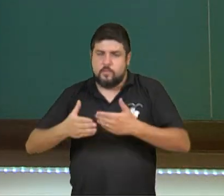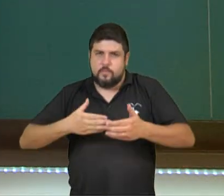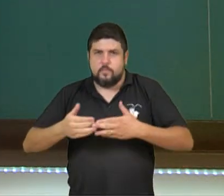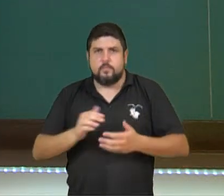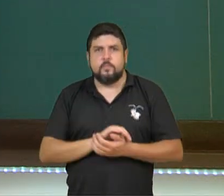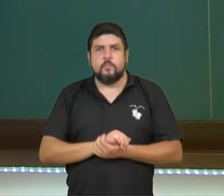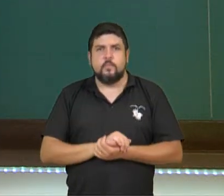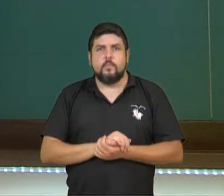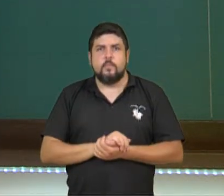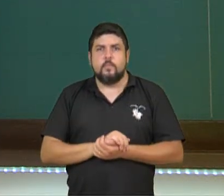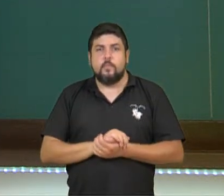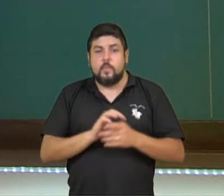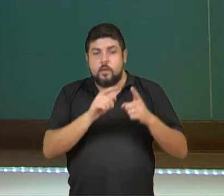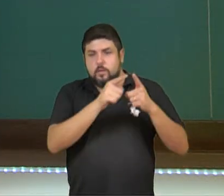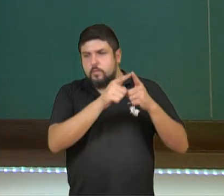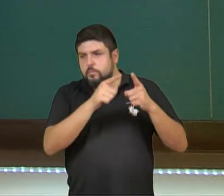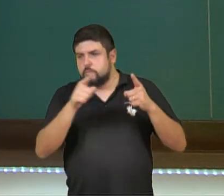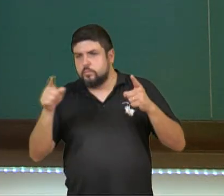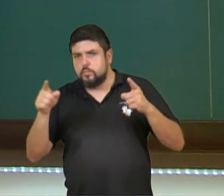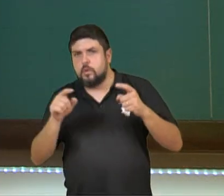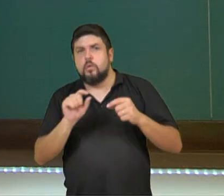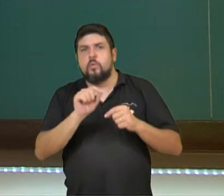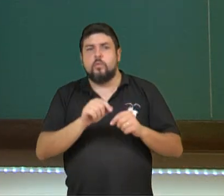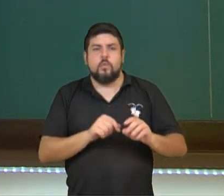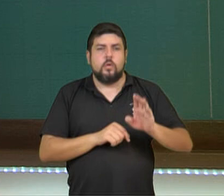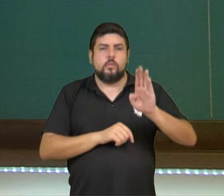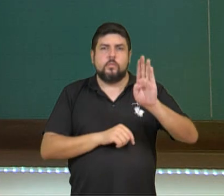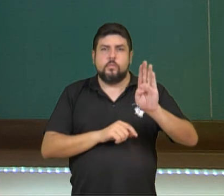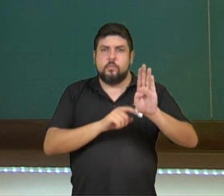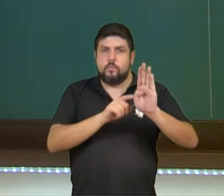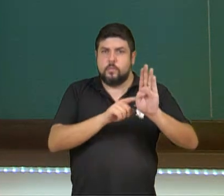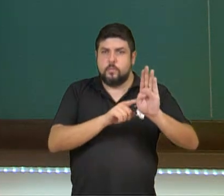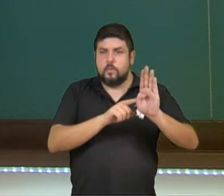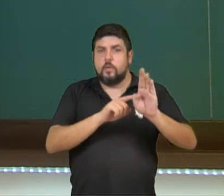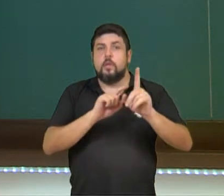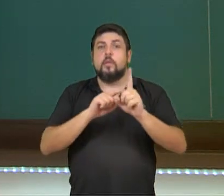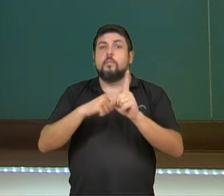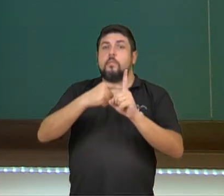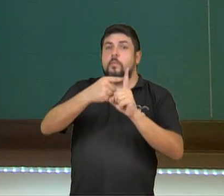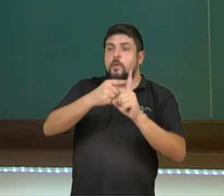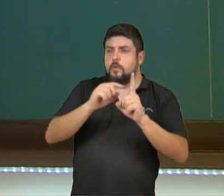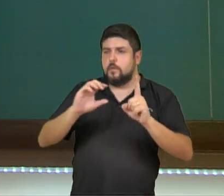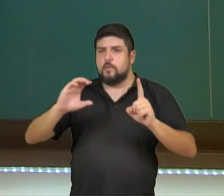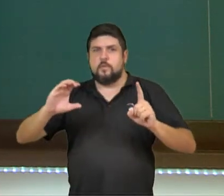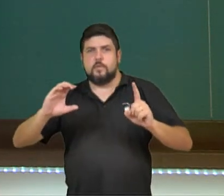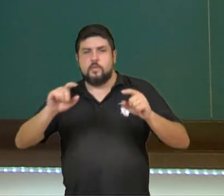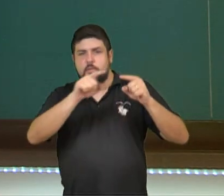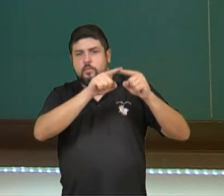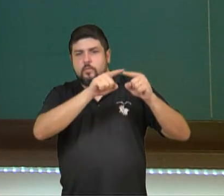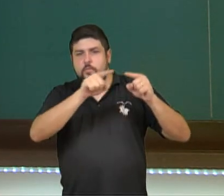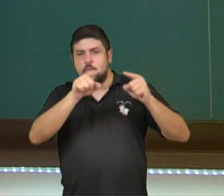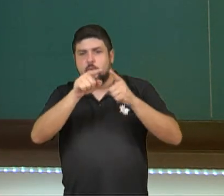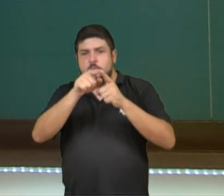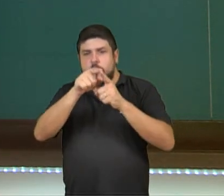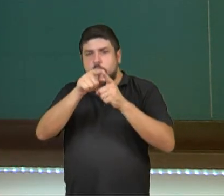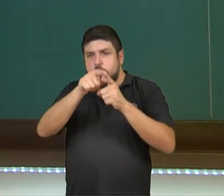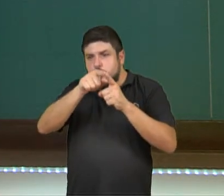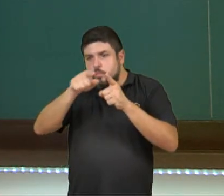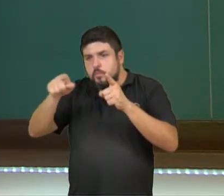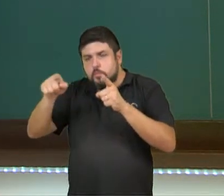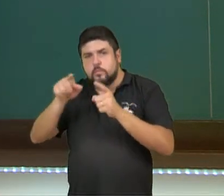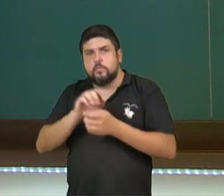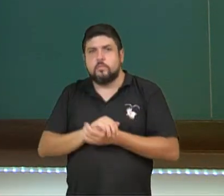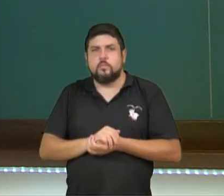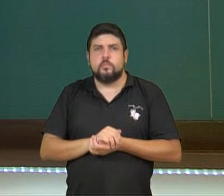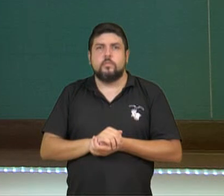cima? Eu vou juntar o pedaço B com o pedaço C. Então, é B mais C, ok? E calculo a área da casa